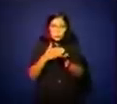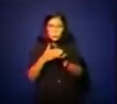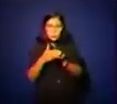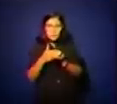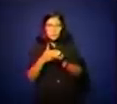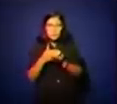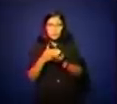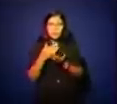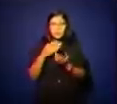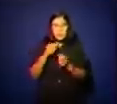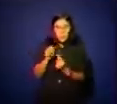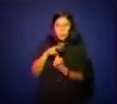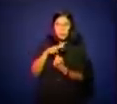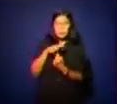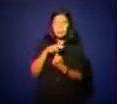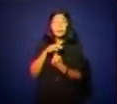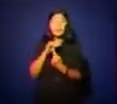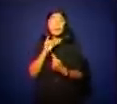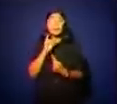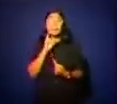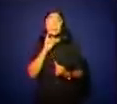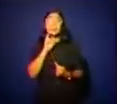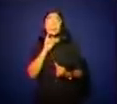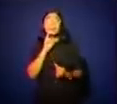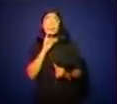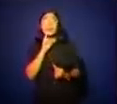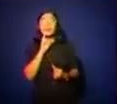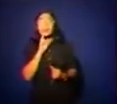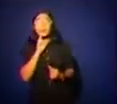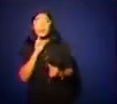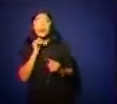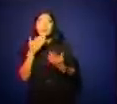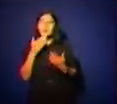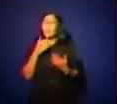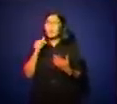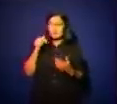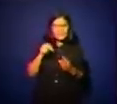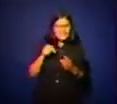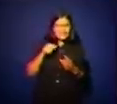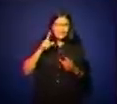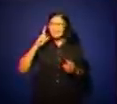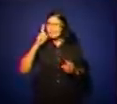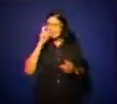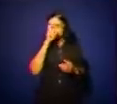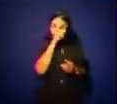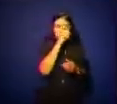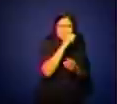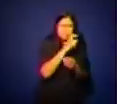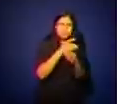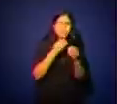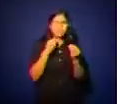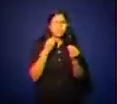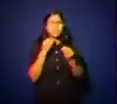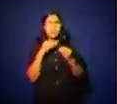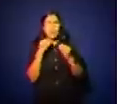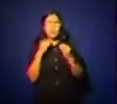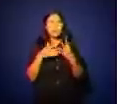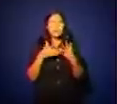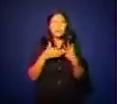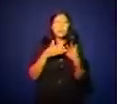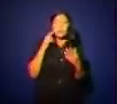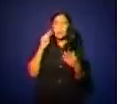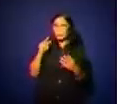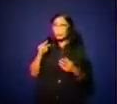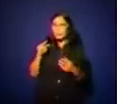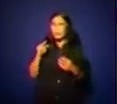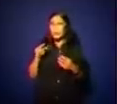um banco central da Itália ele me dizendo olha aqui na Itália situação não tá boa o negócio da covid eu falei bom já tava vendo alguns